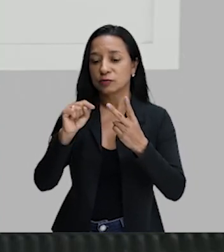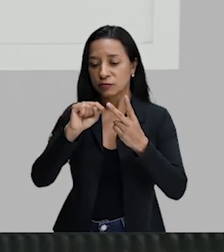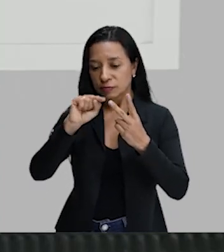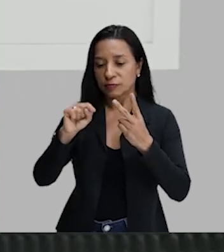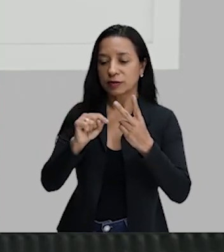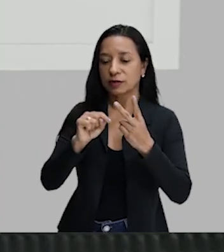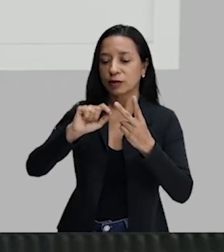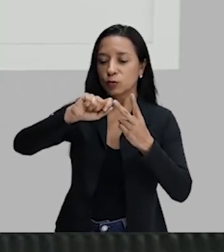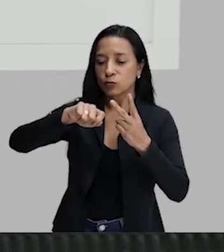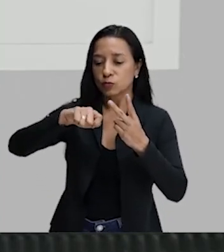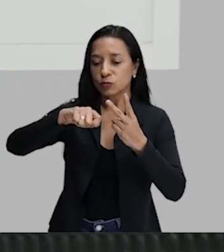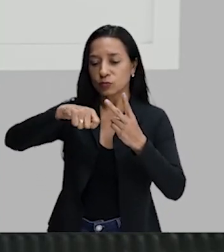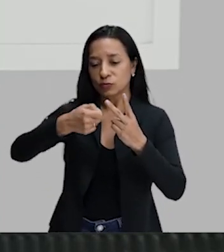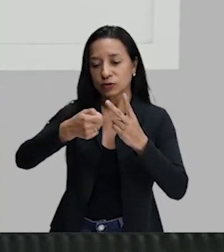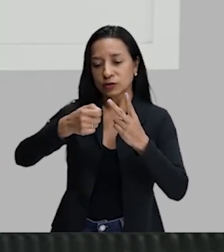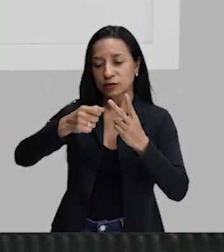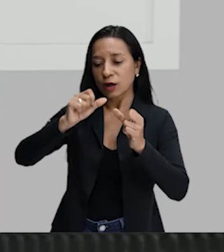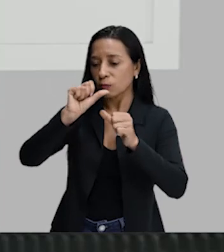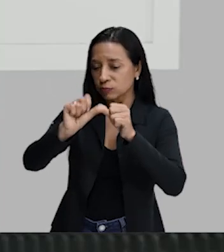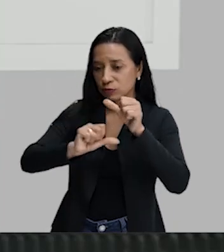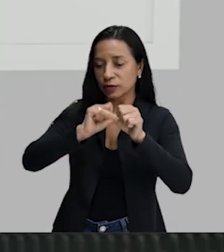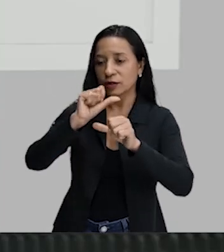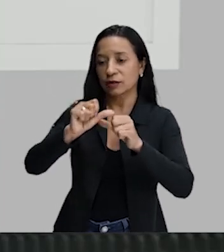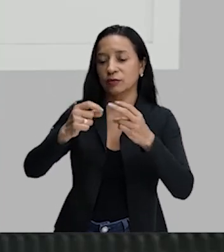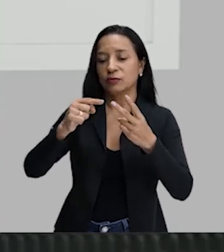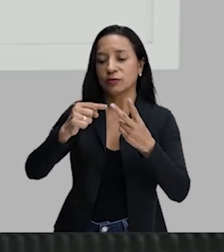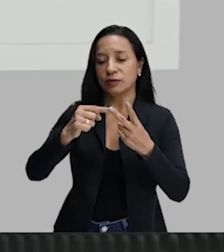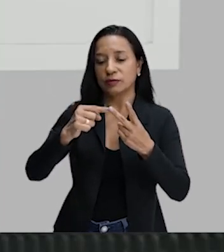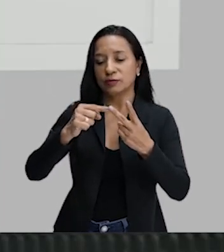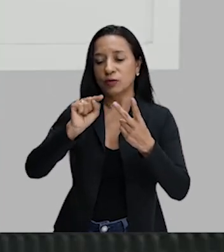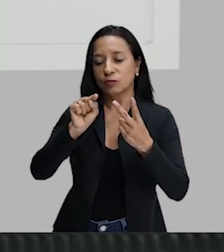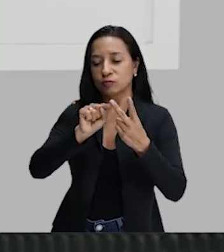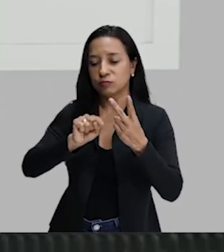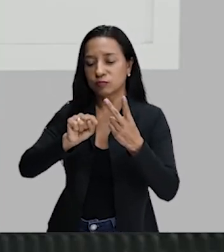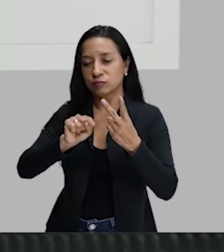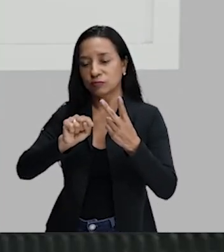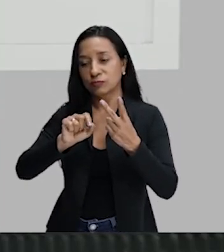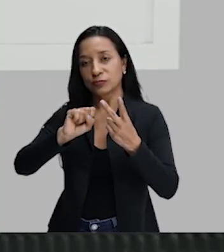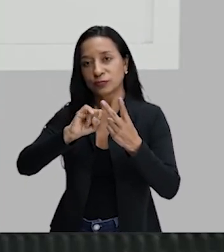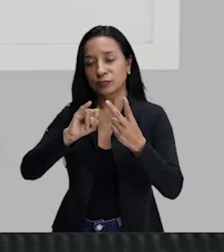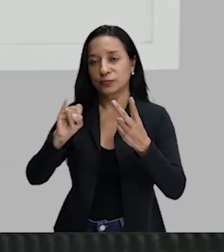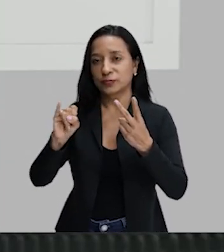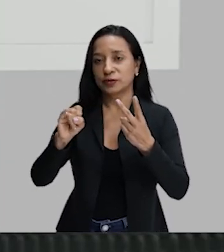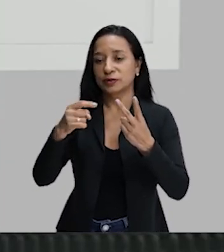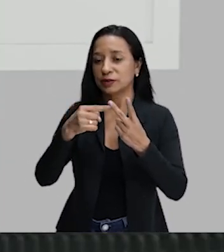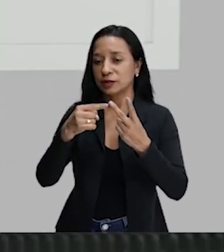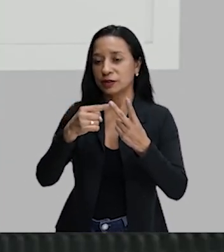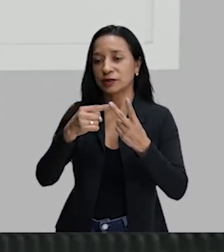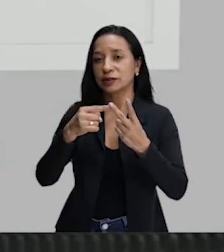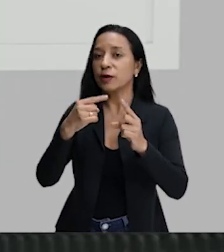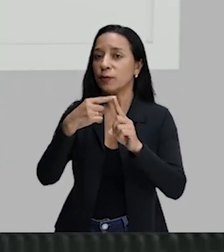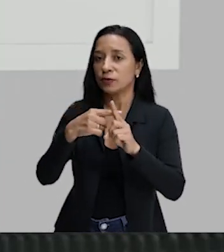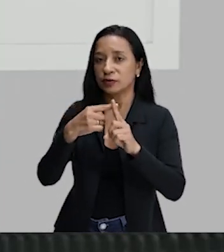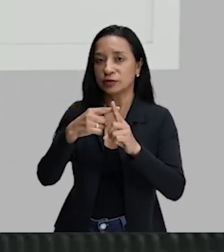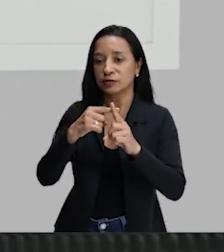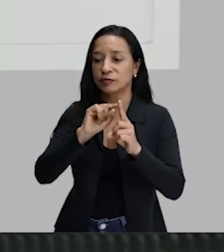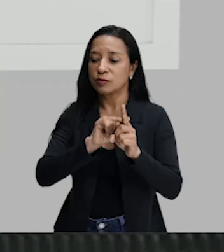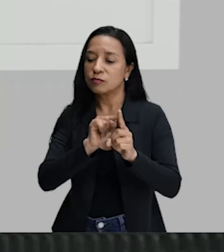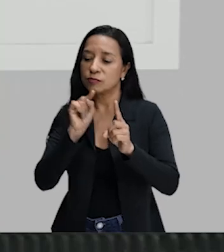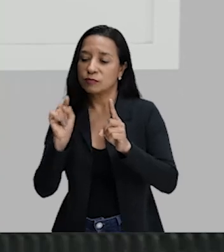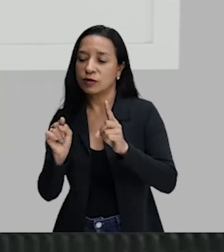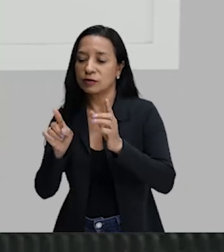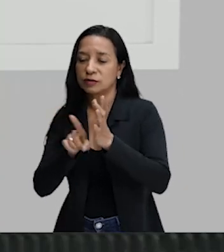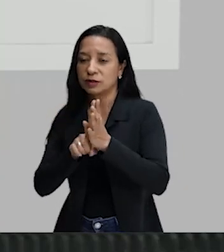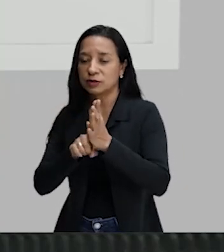trocado, tá? Se a raiz é positiva, ela vem negativa, tá? Como aqui eu tenho mais 3, aqui vem menos